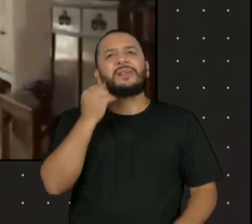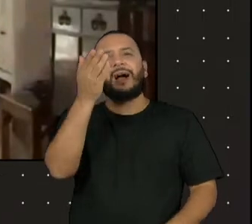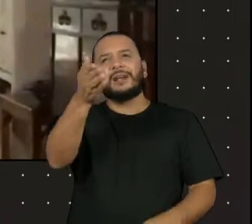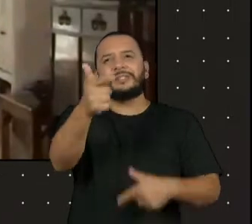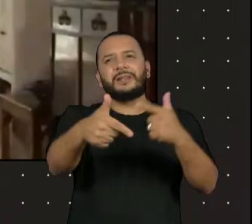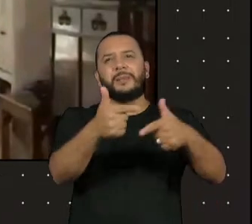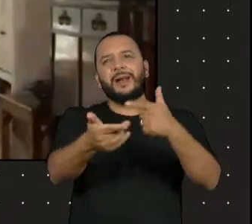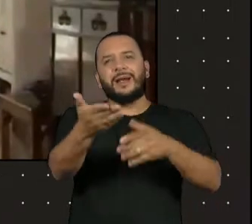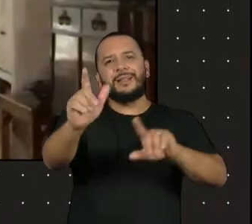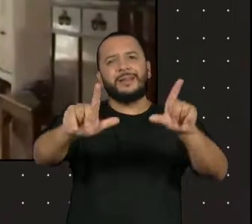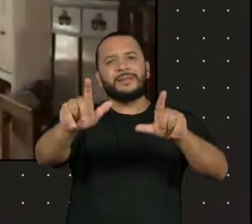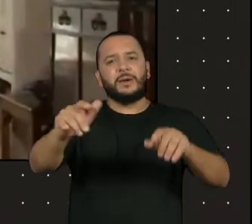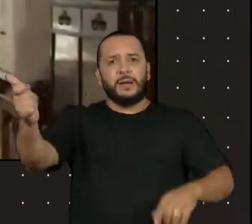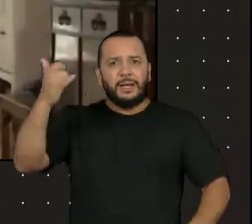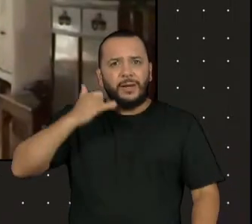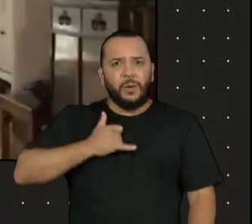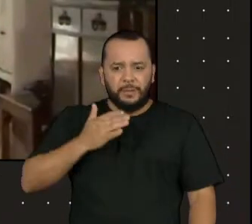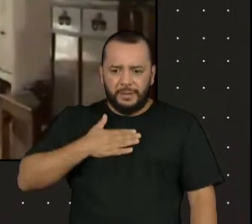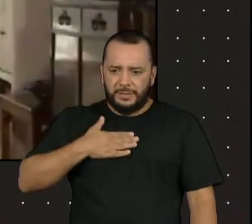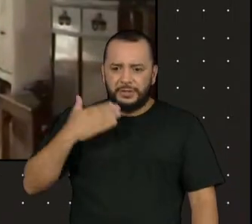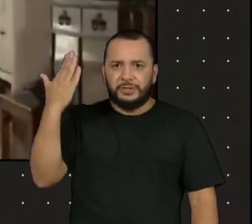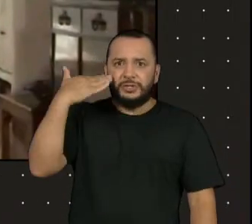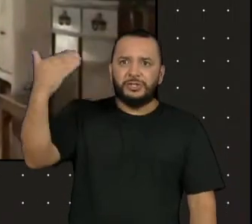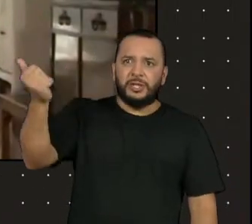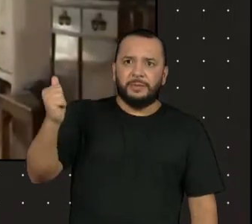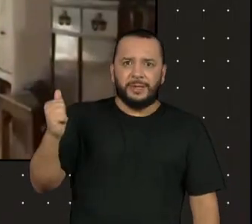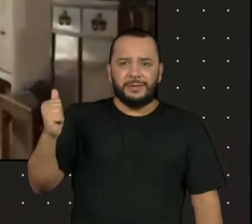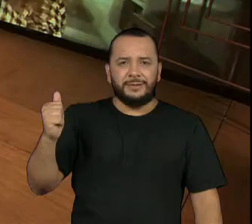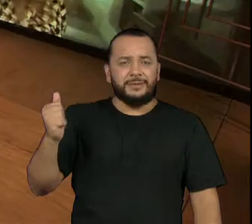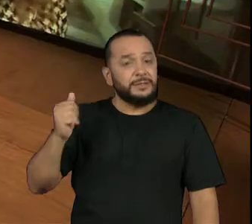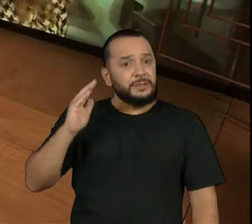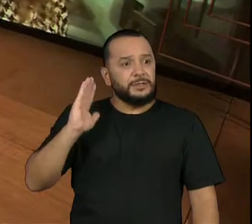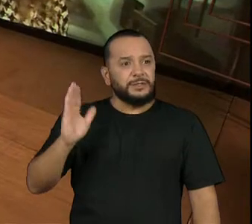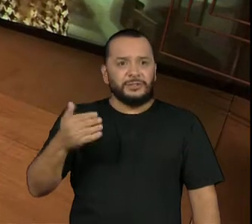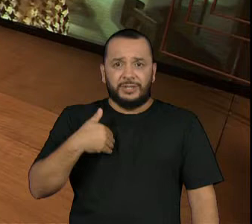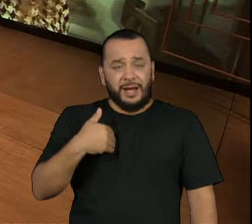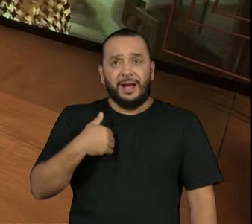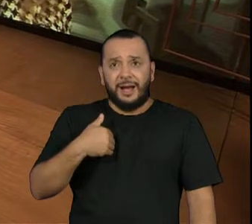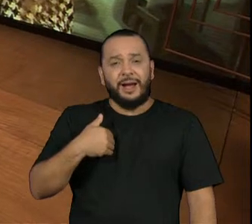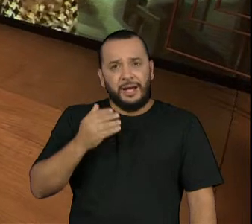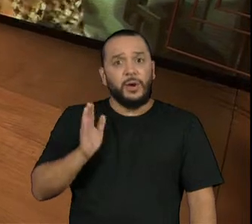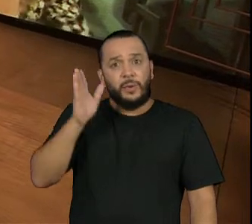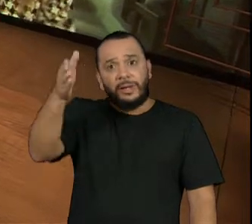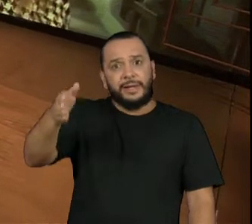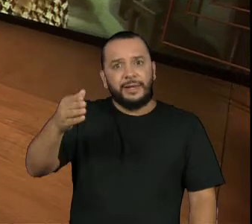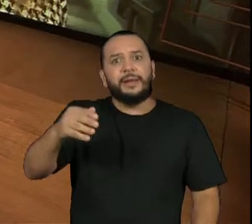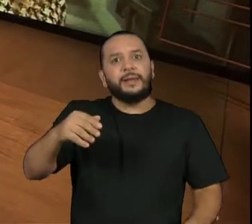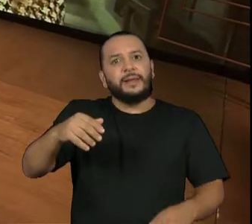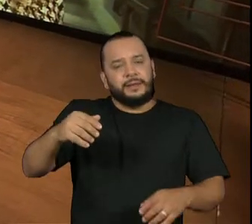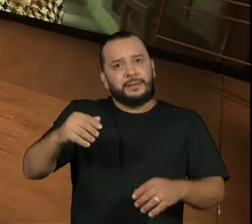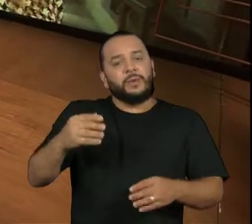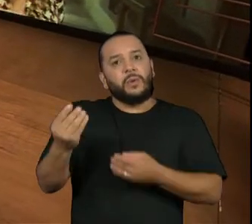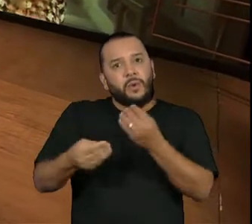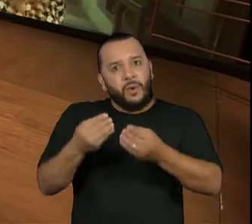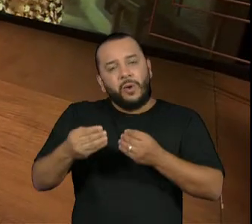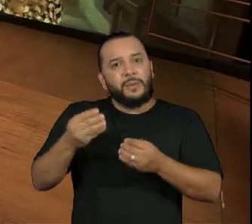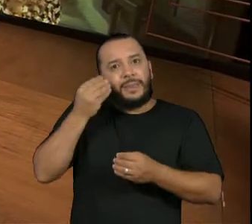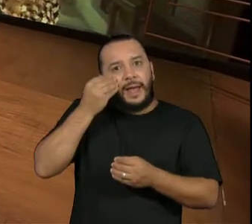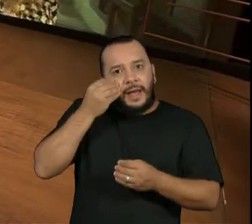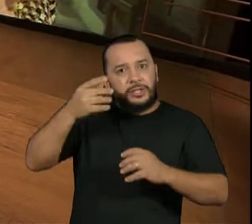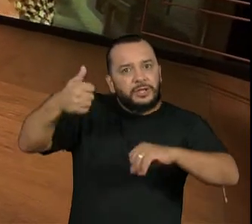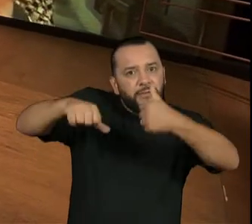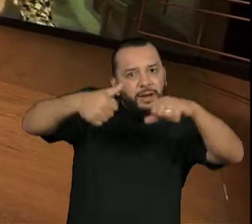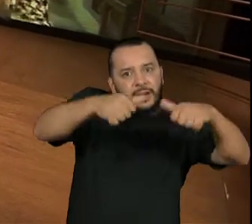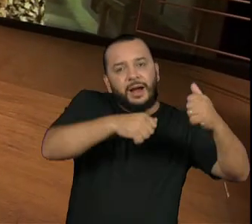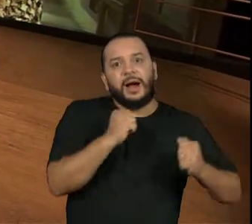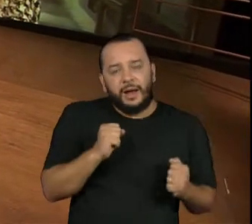Aí recebi um telefonema, na sexta-feira próxima era para estar lá, para me apresentar, porque uma amiga